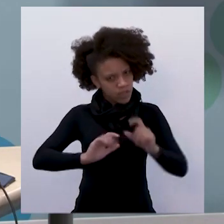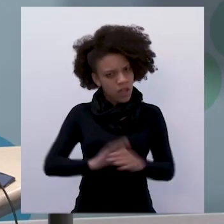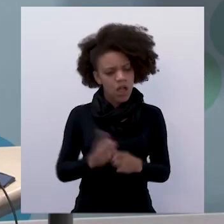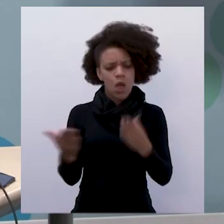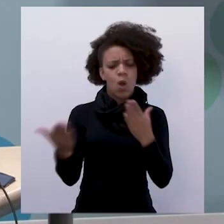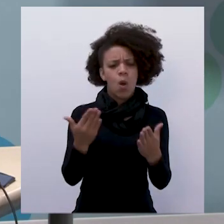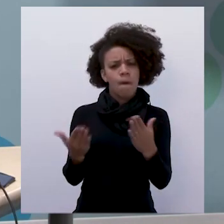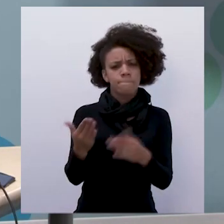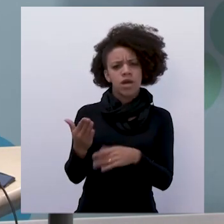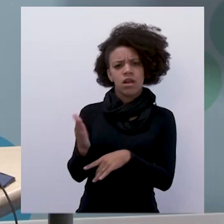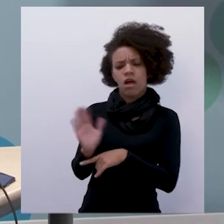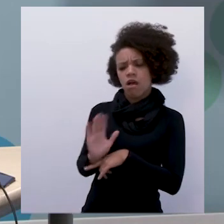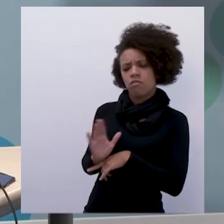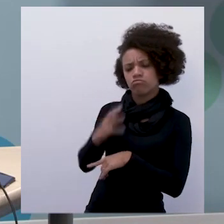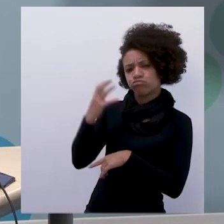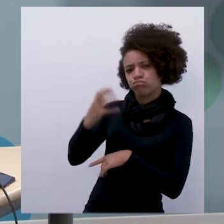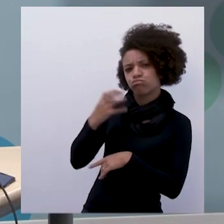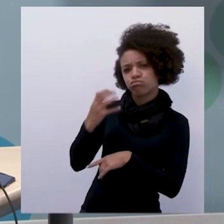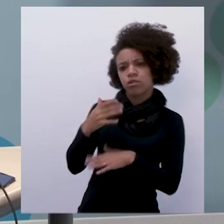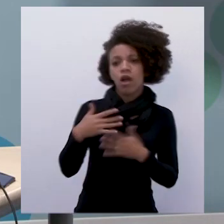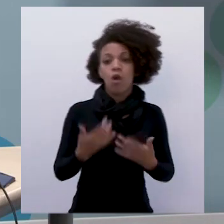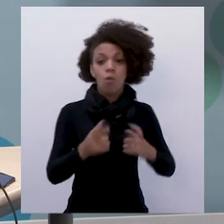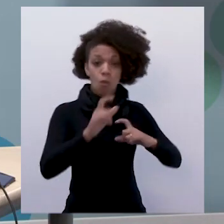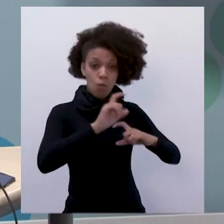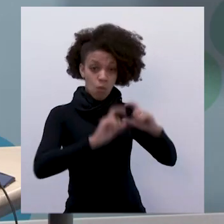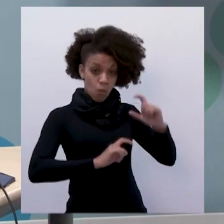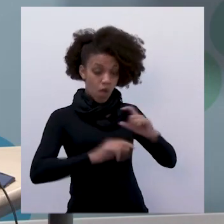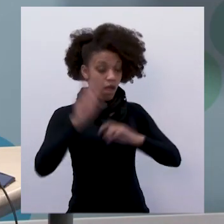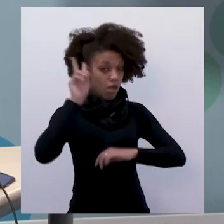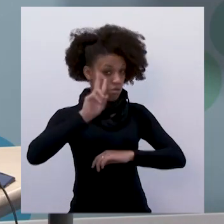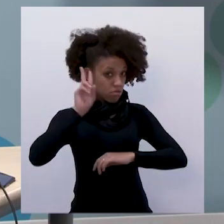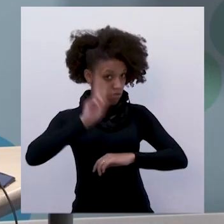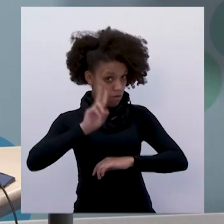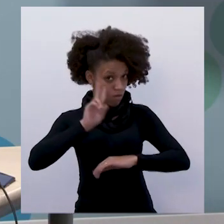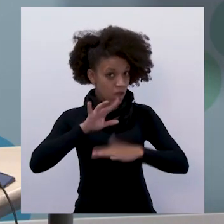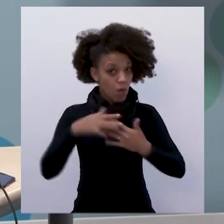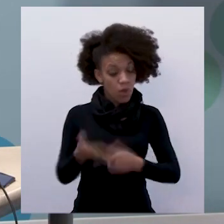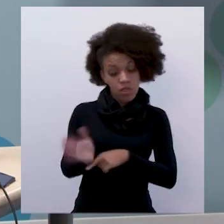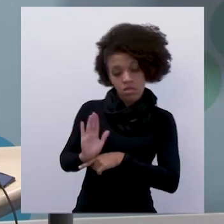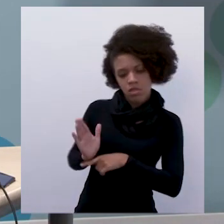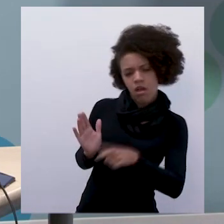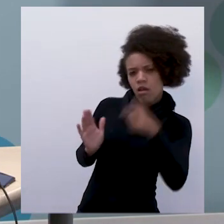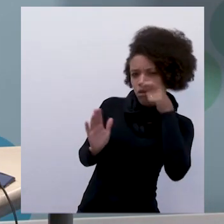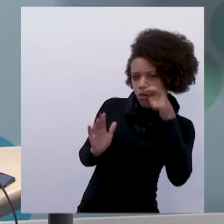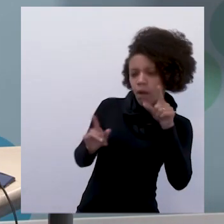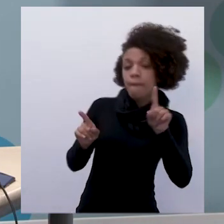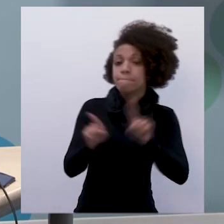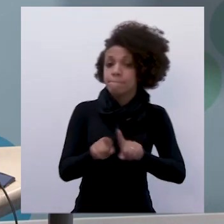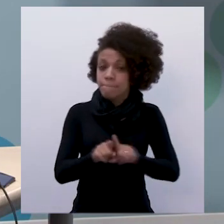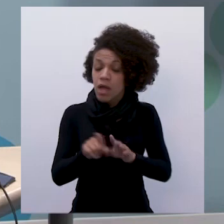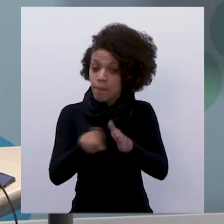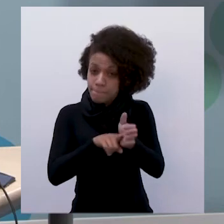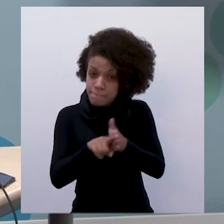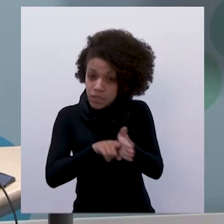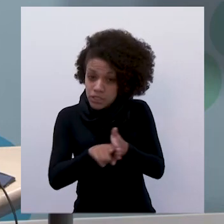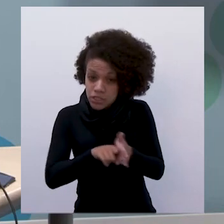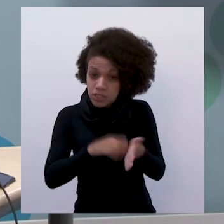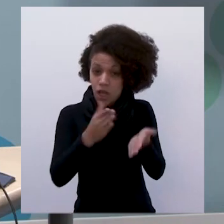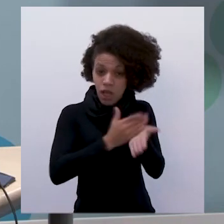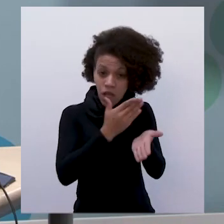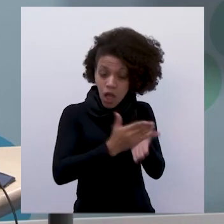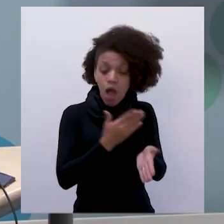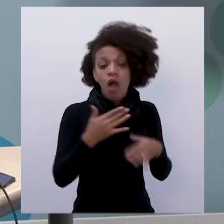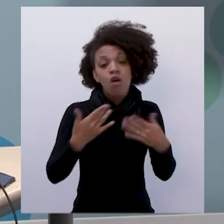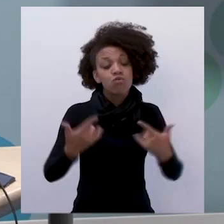versão romanceada com a versão histórica. Então, além de assistir ao filme, vocês também vão pesquisar sobre a Batalha